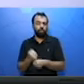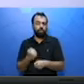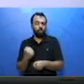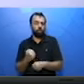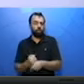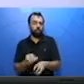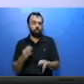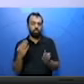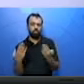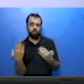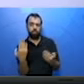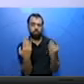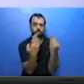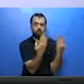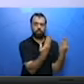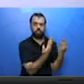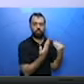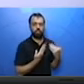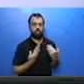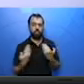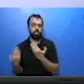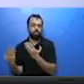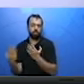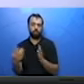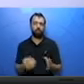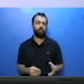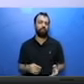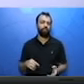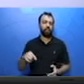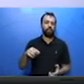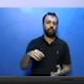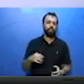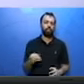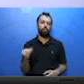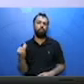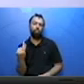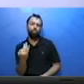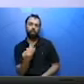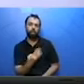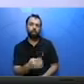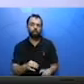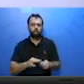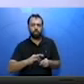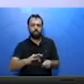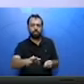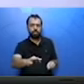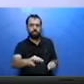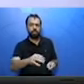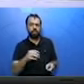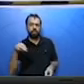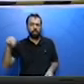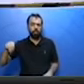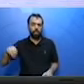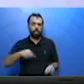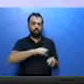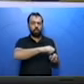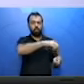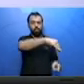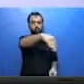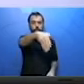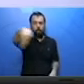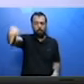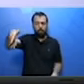Qual deverá ser o comprimento em metros da cerca? Então, primeiro eu tenho que saber, para saber o comprimento da cerca, eu tenho que saber o